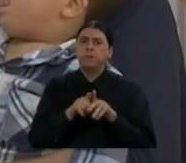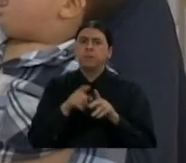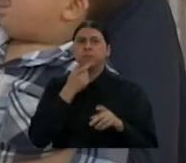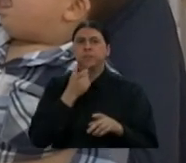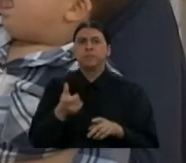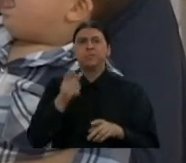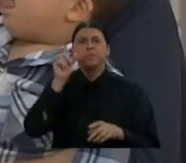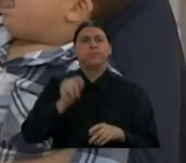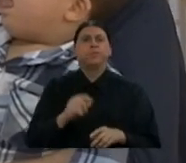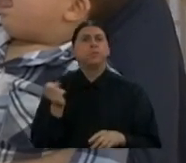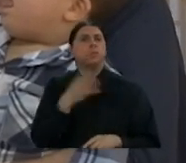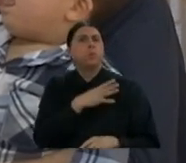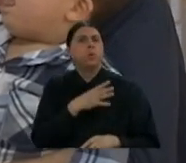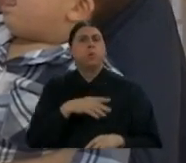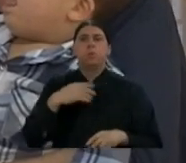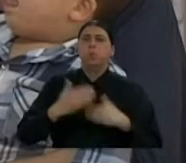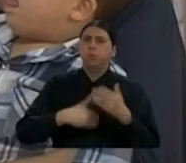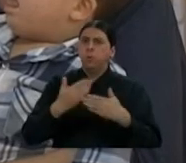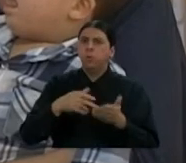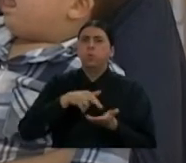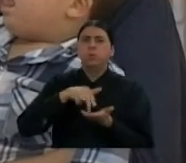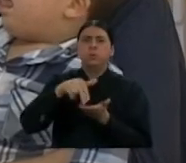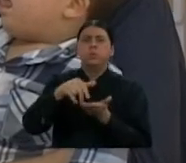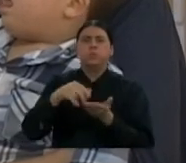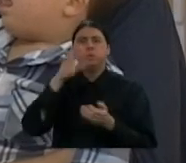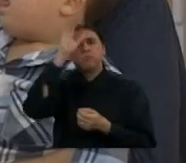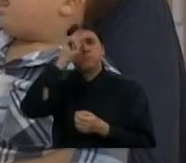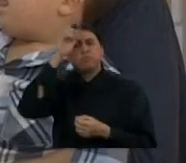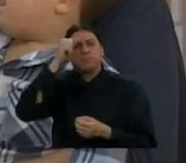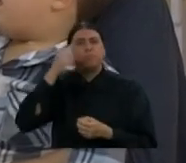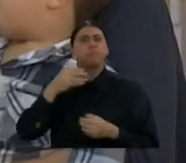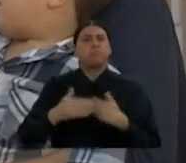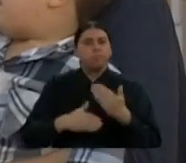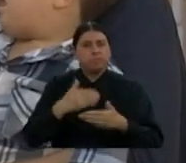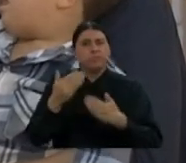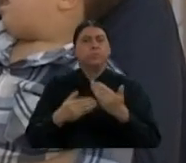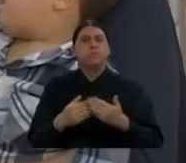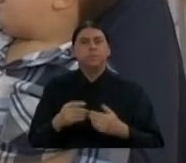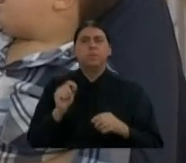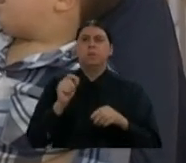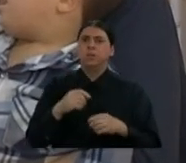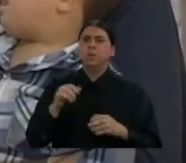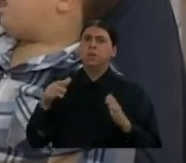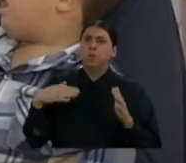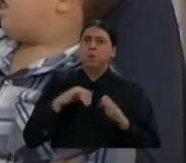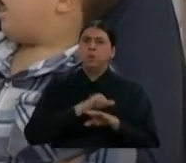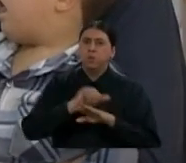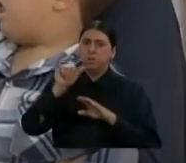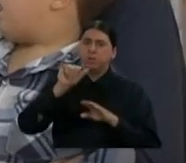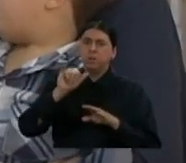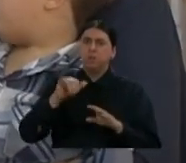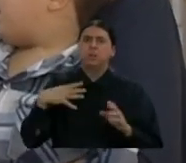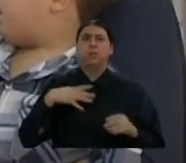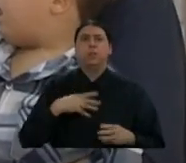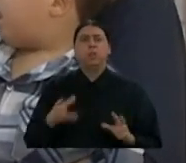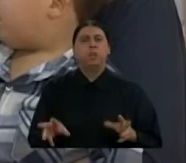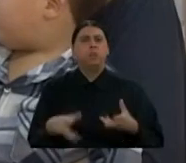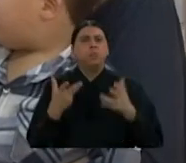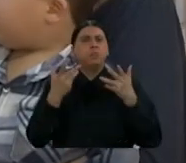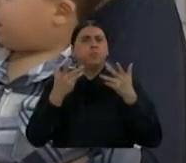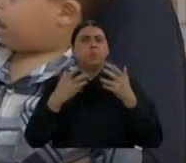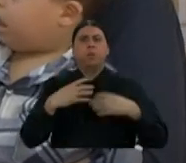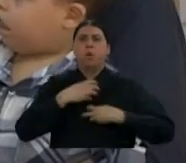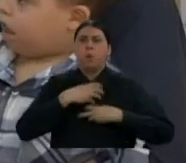quando aprendeu a caminhar em enfim cada processo que ele consegue atingir a gente vibra de uma forma